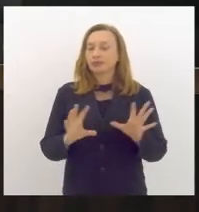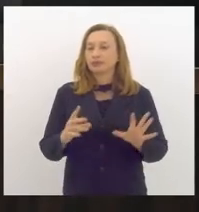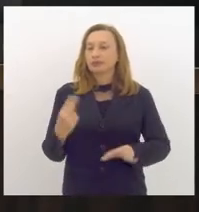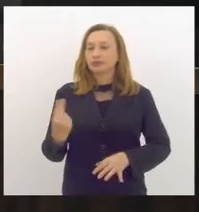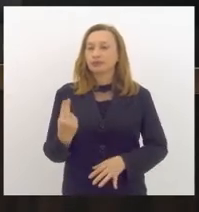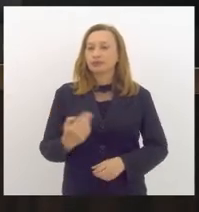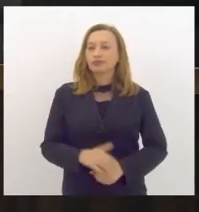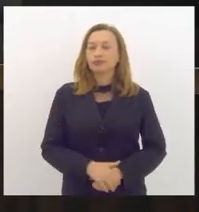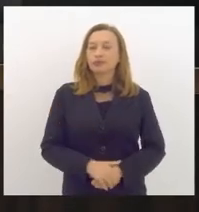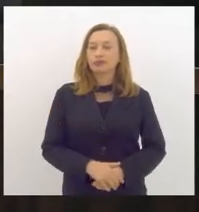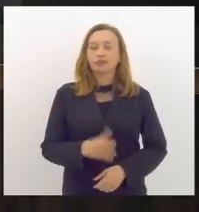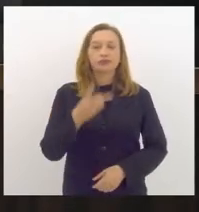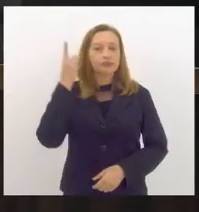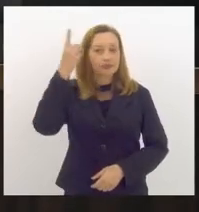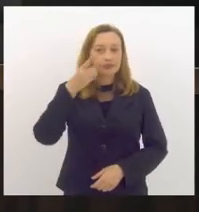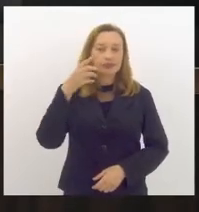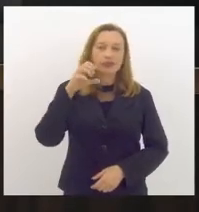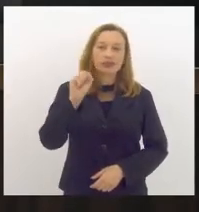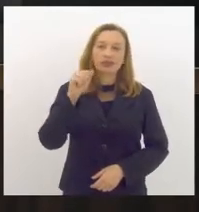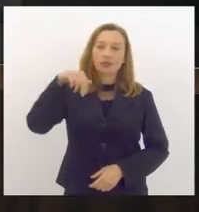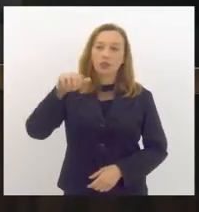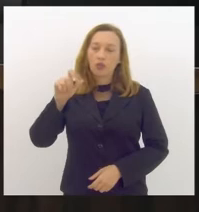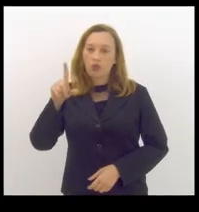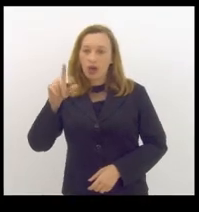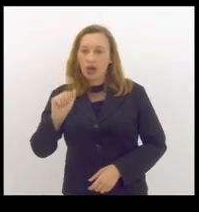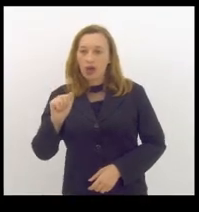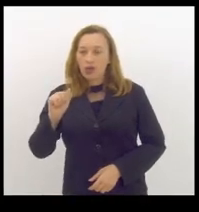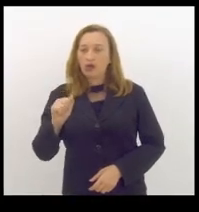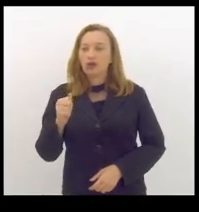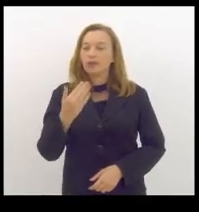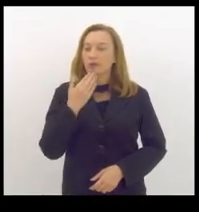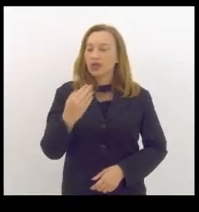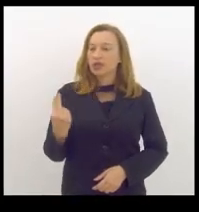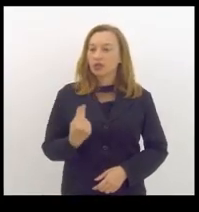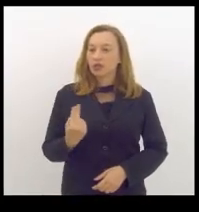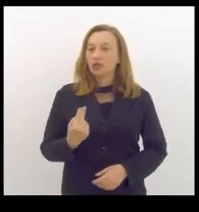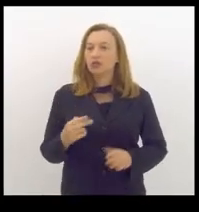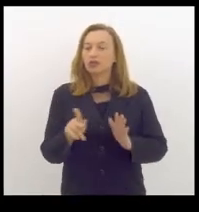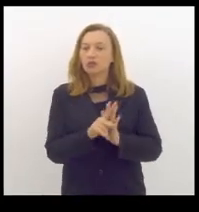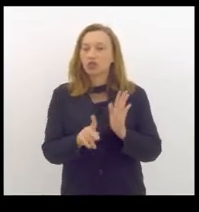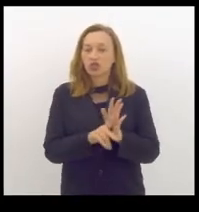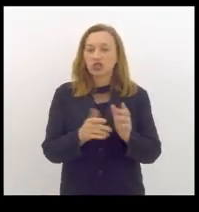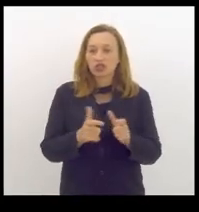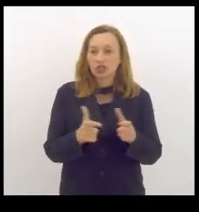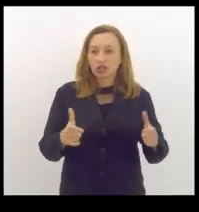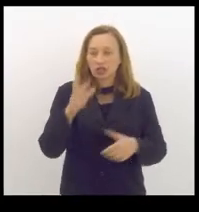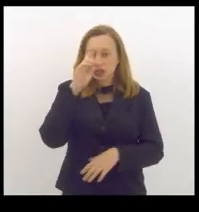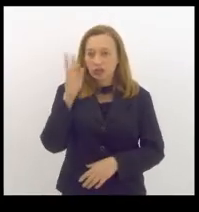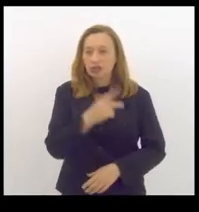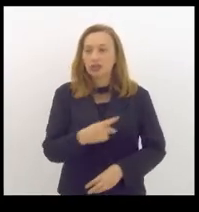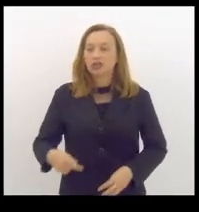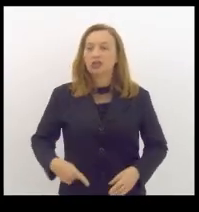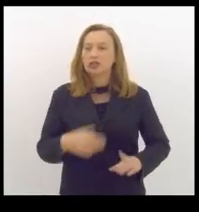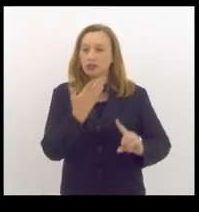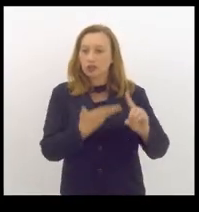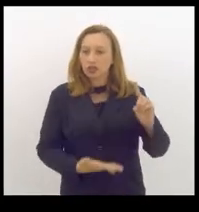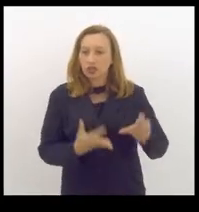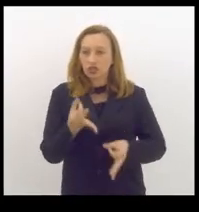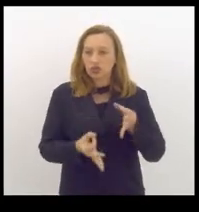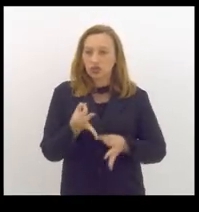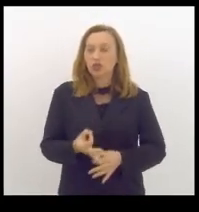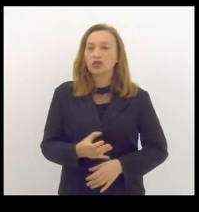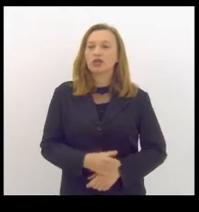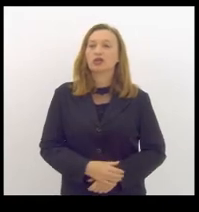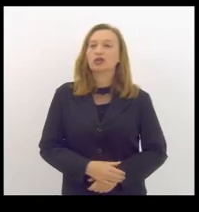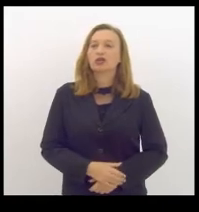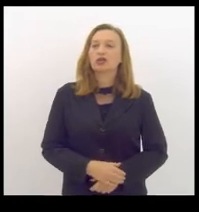Deputado Samuel. Eu quero pedir coautoria e apoiar também esse grande projeto aí, essa homenagem muito justa.